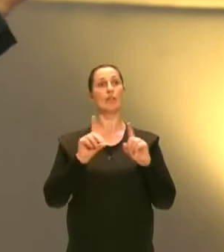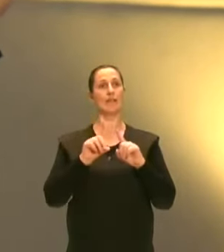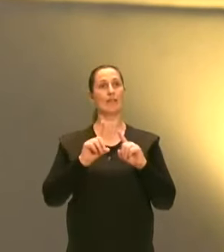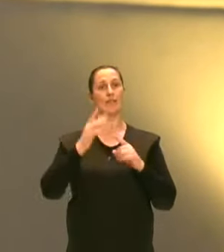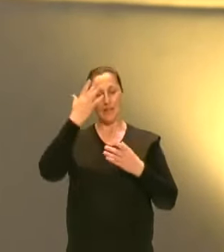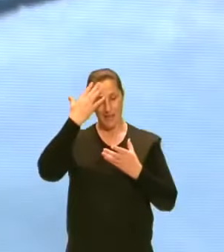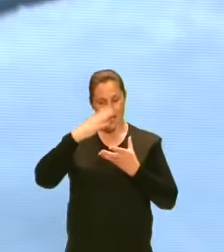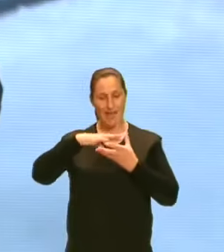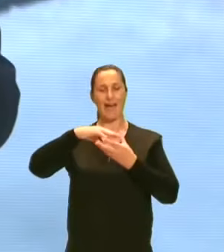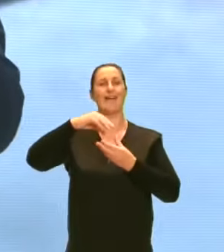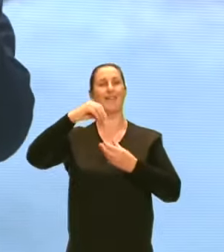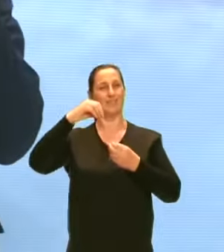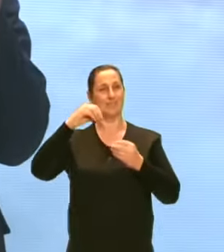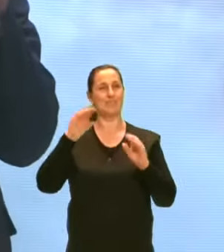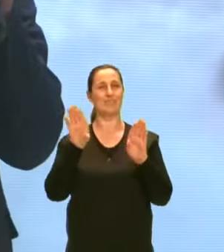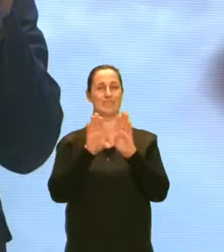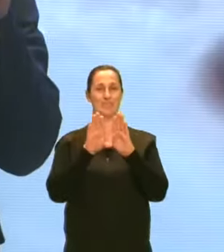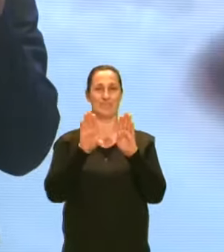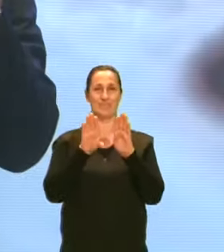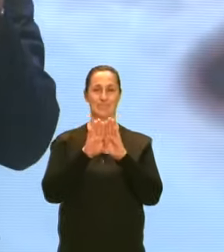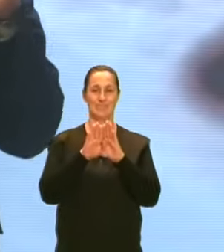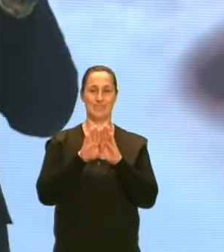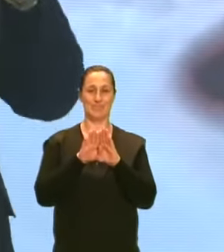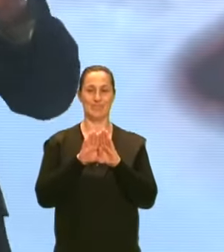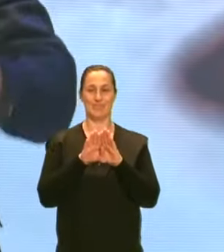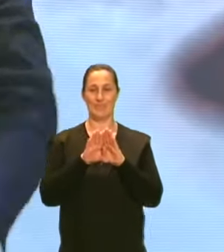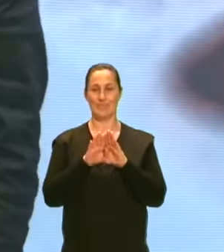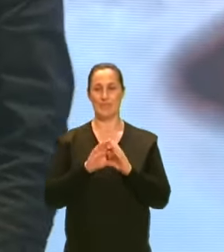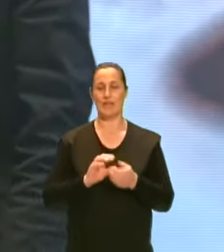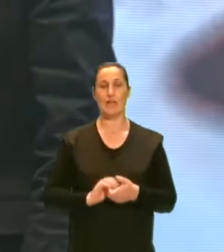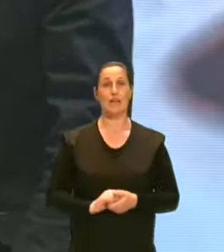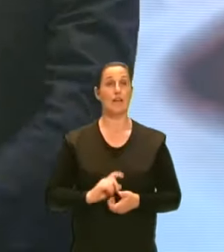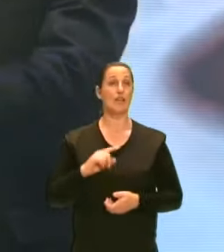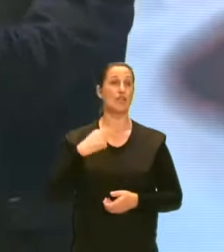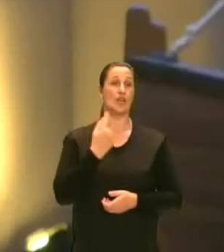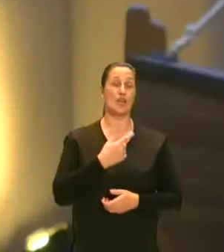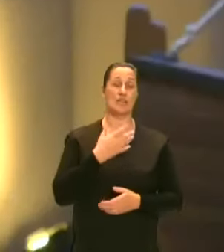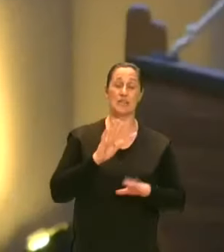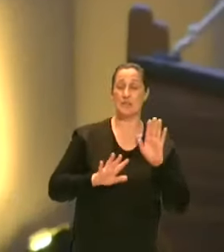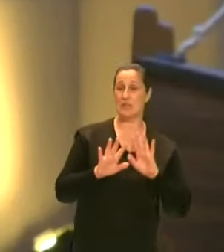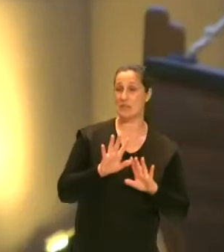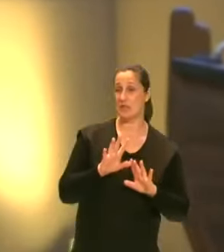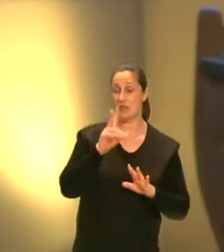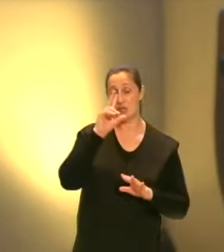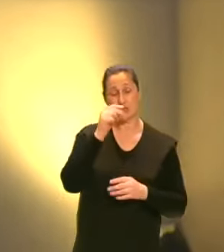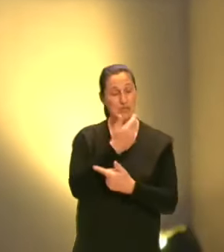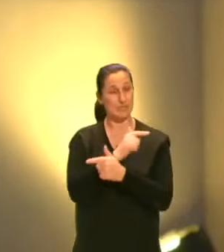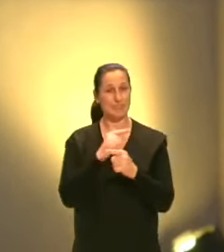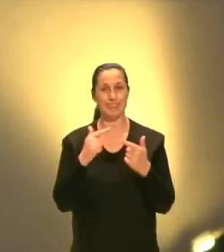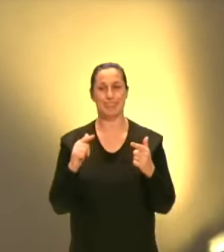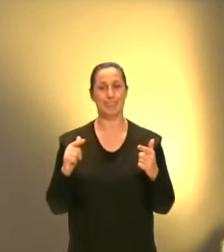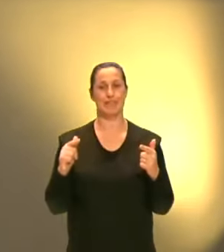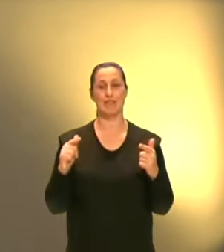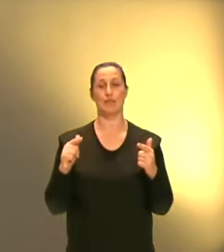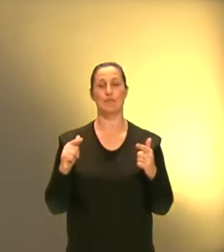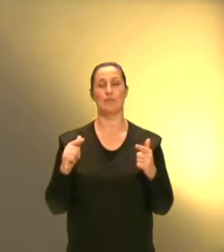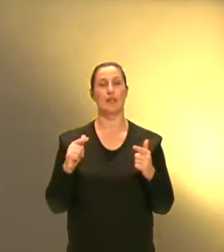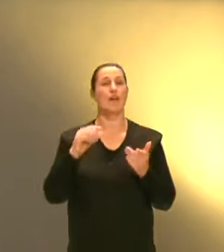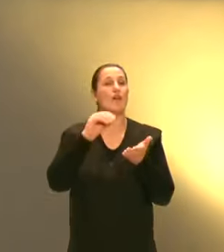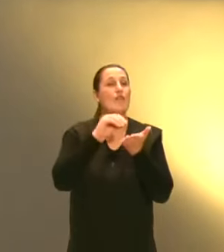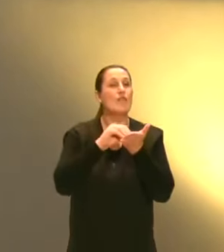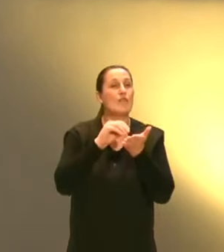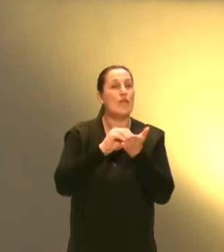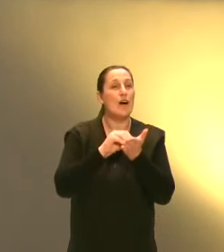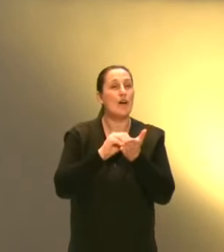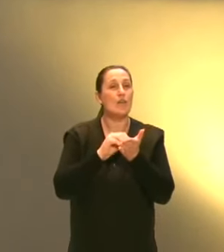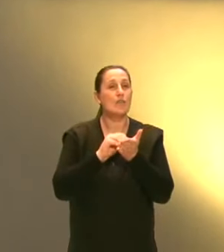cansado e a gente não vai conseguir. Quando a gente já não tem mais força para peregrinar. Quando nos falta o